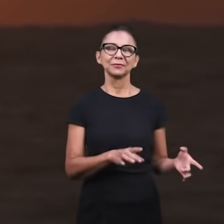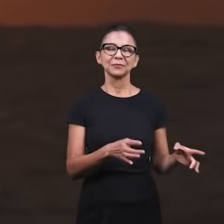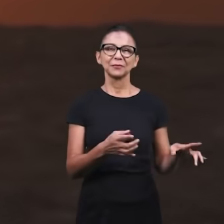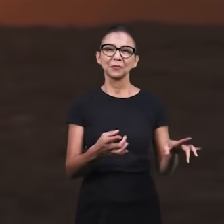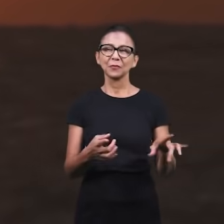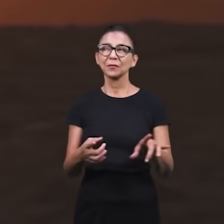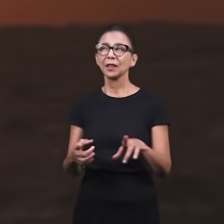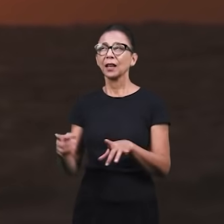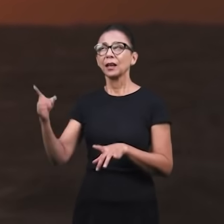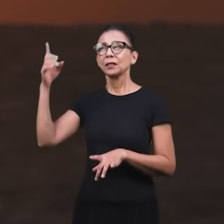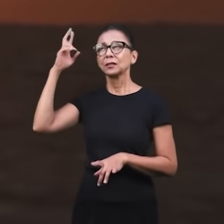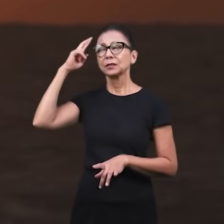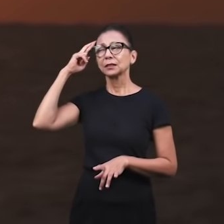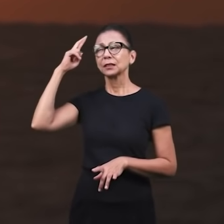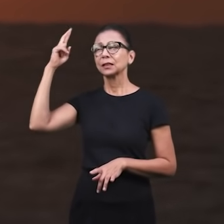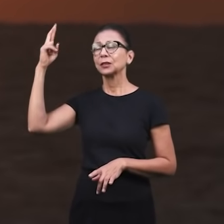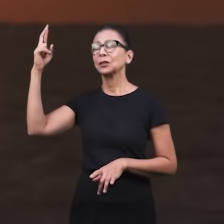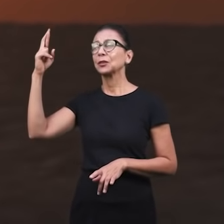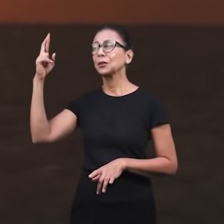o teu perdão,